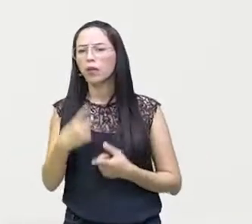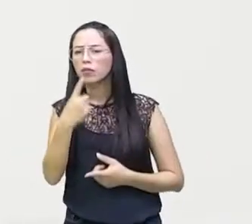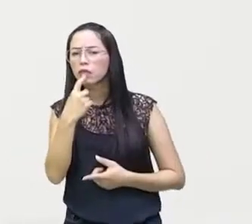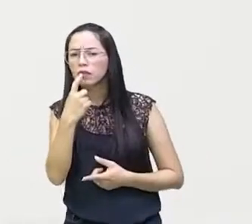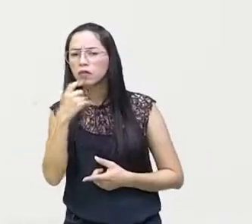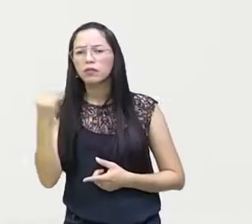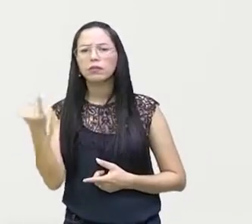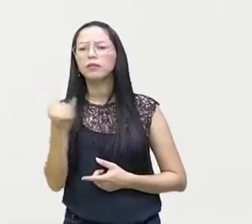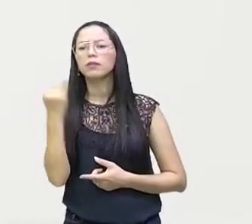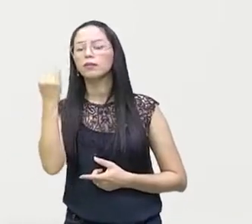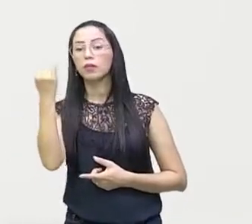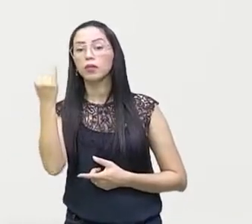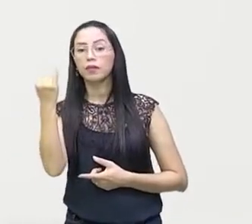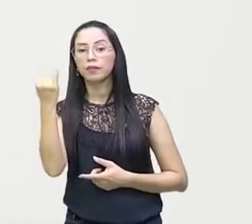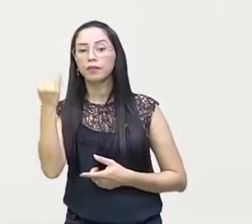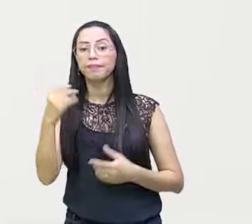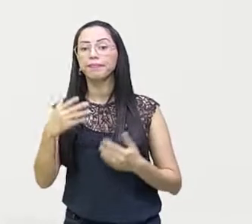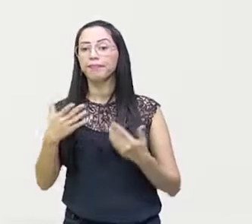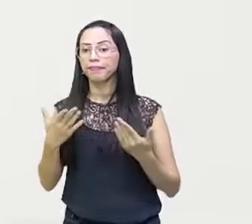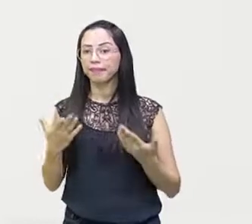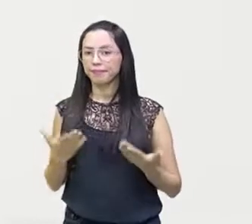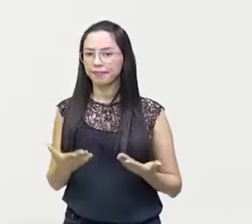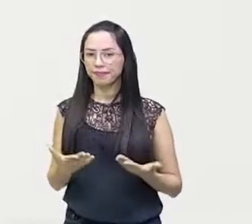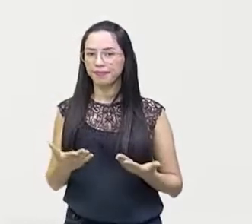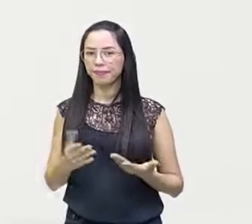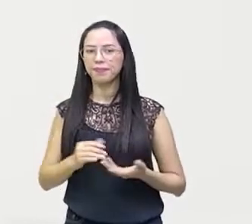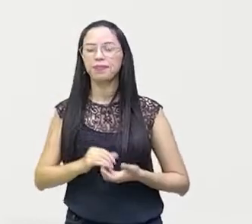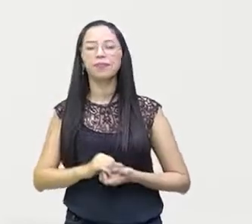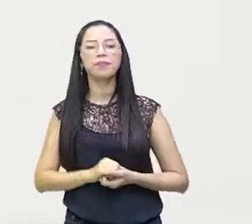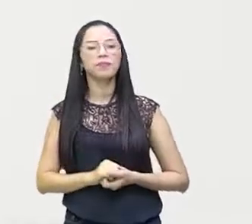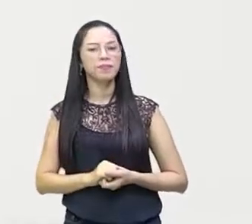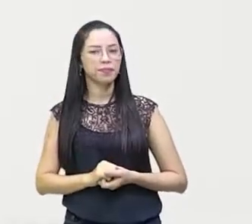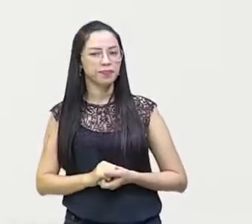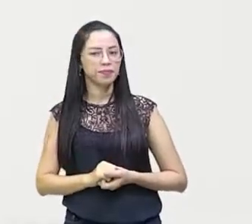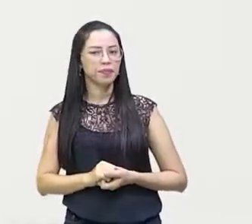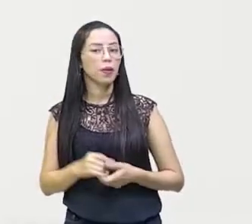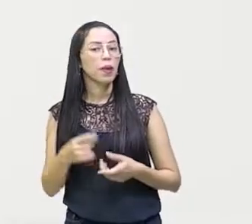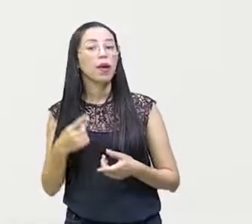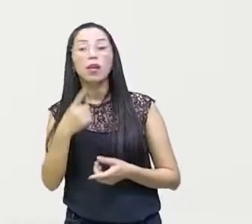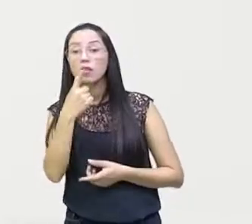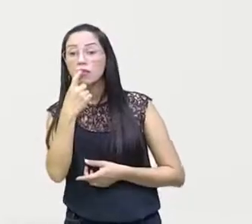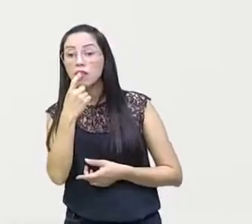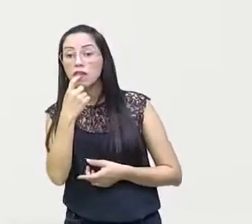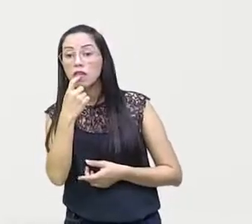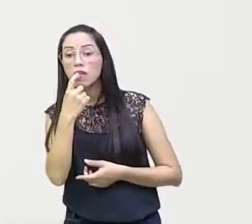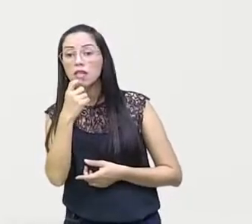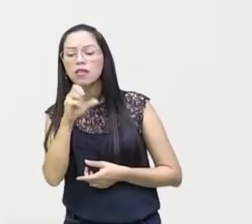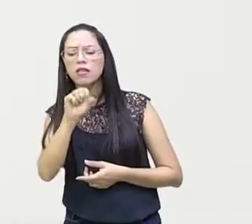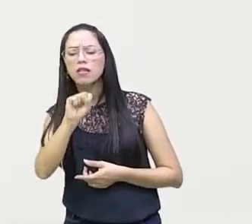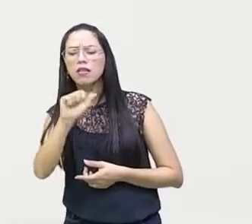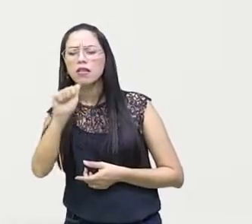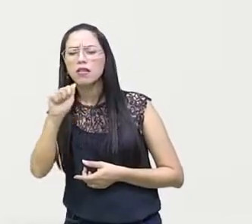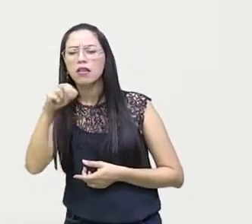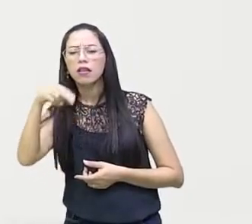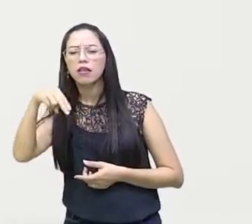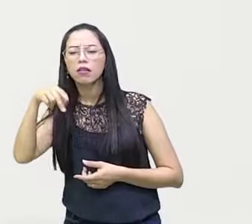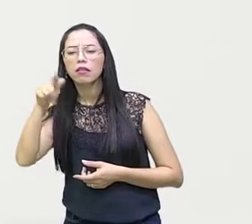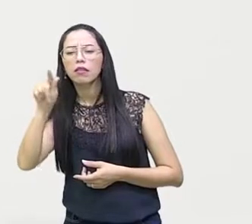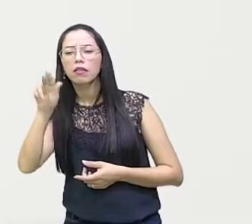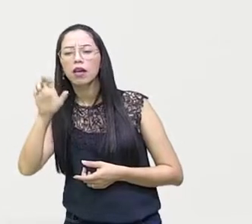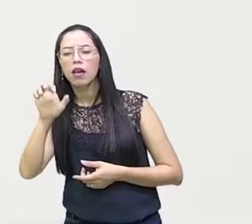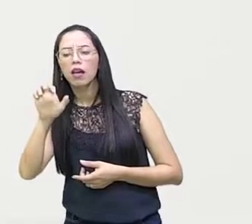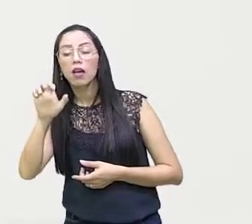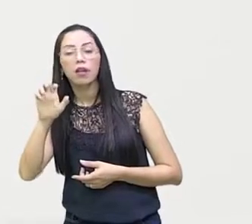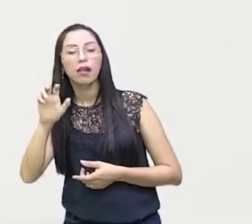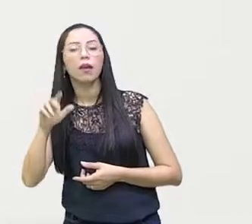importante? Então, por que ele é importante? Então, vamos ver agora. Ele é